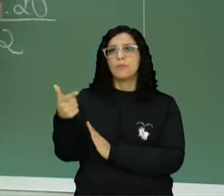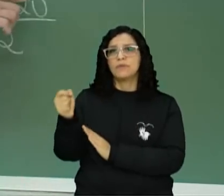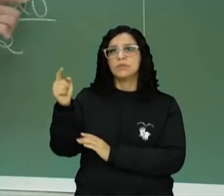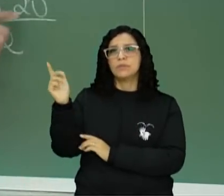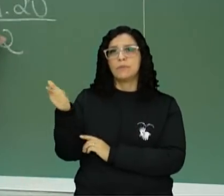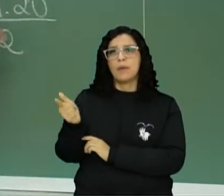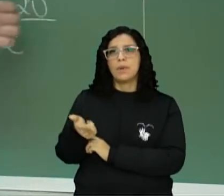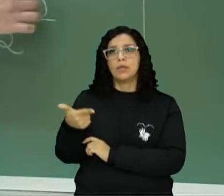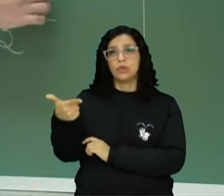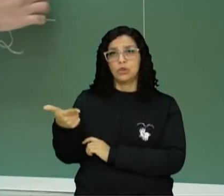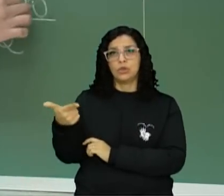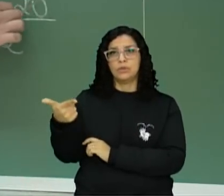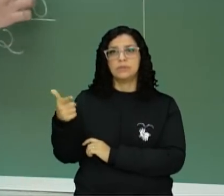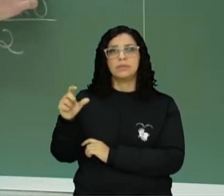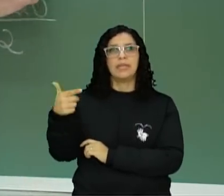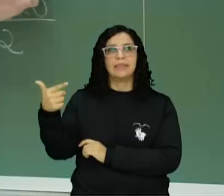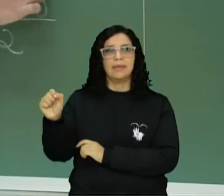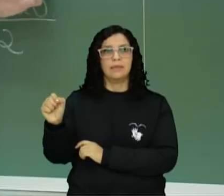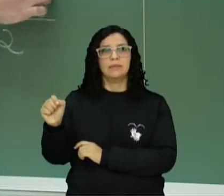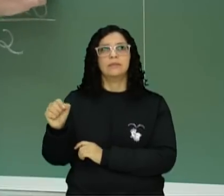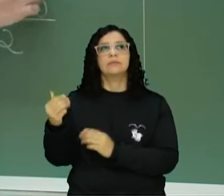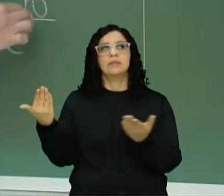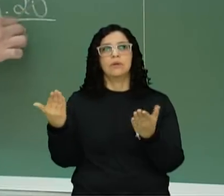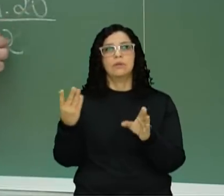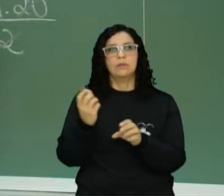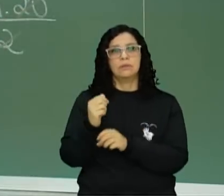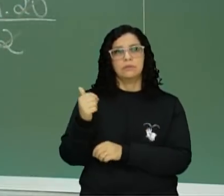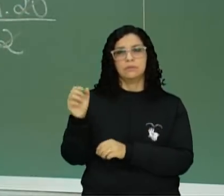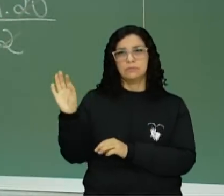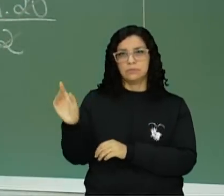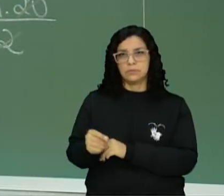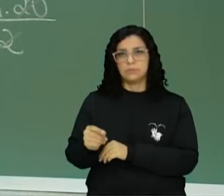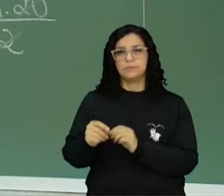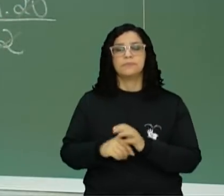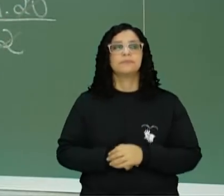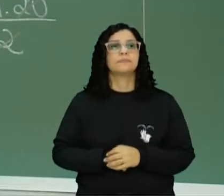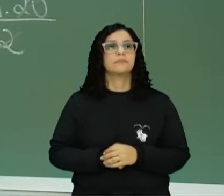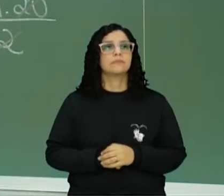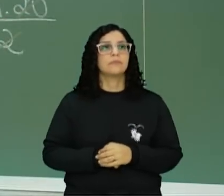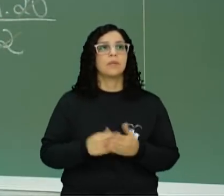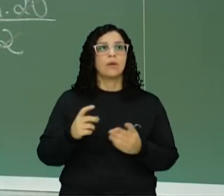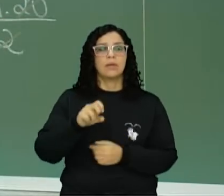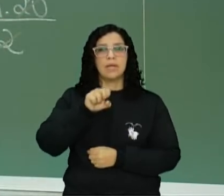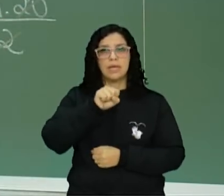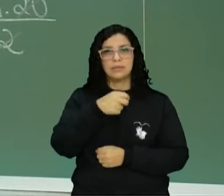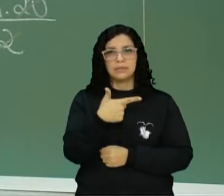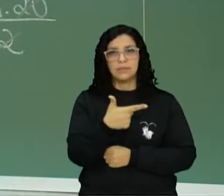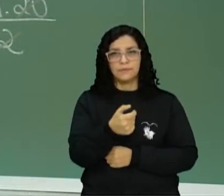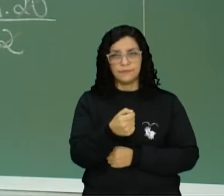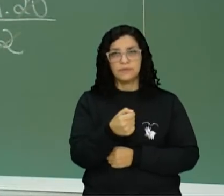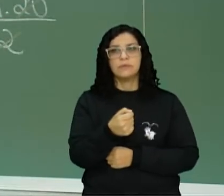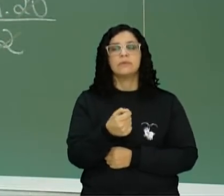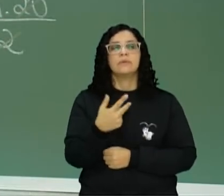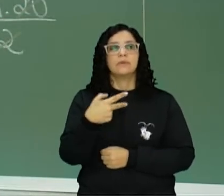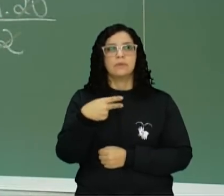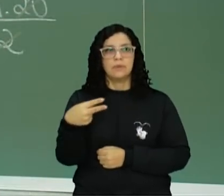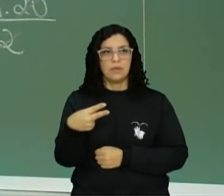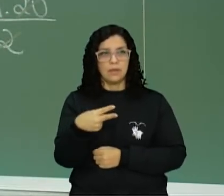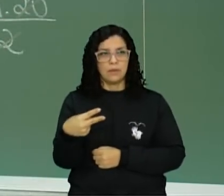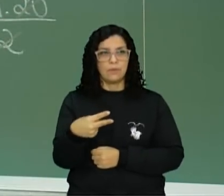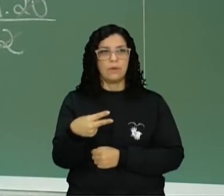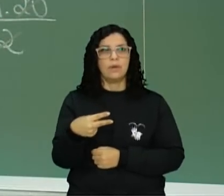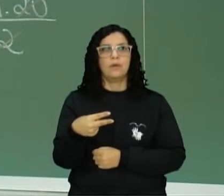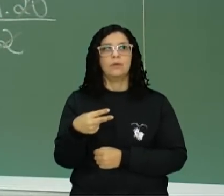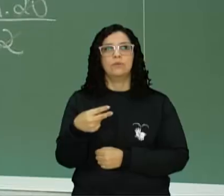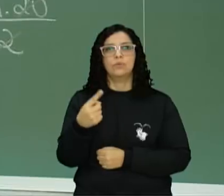tá? 20 divididos por 2 é 10. Então, aqui fica 10, ó. E esse desaparece. Então, a soma dos 20